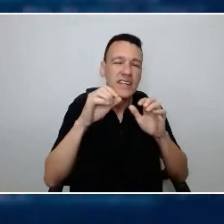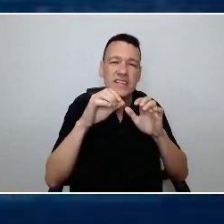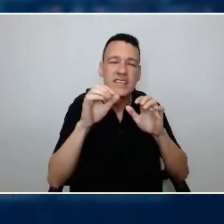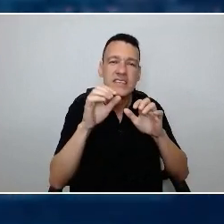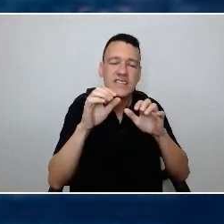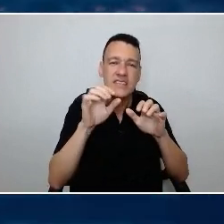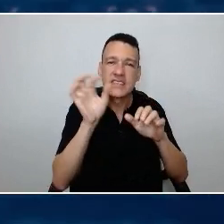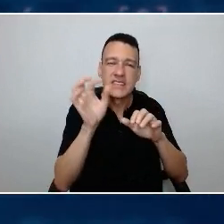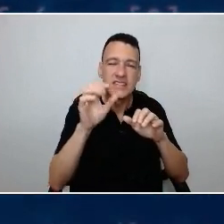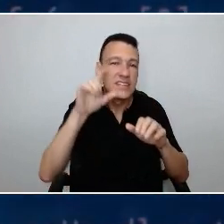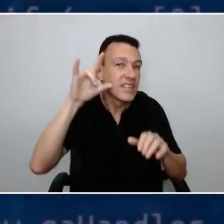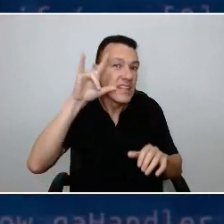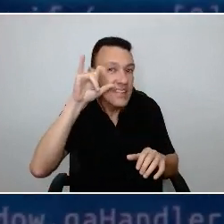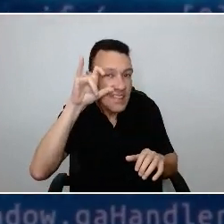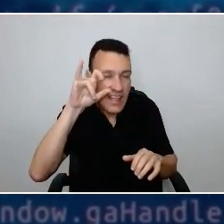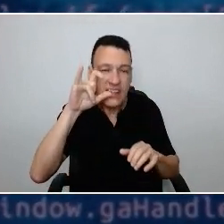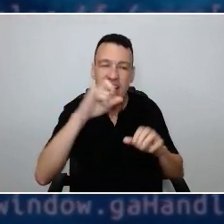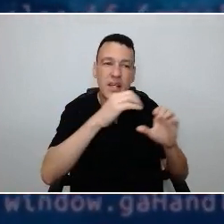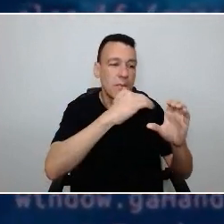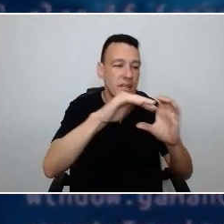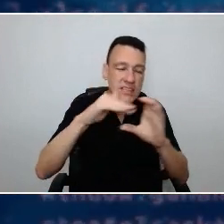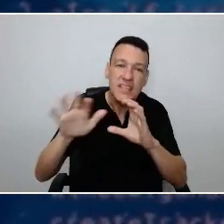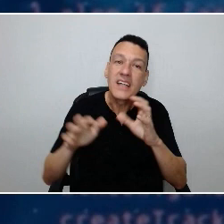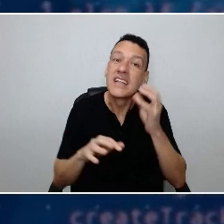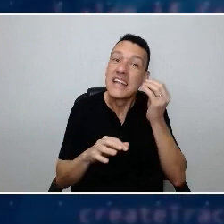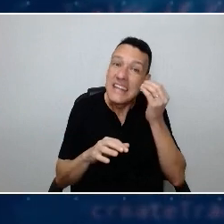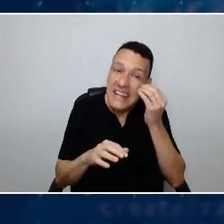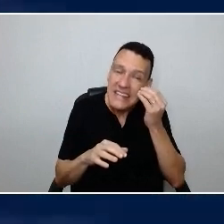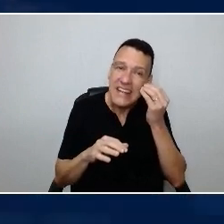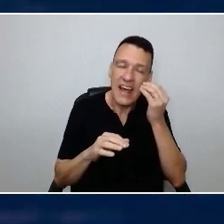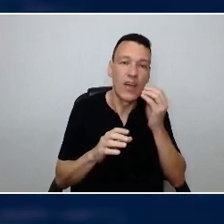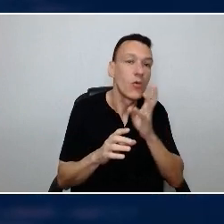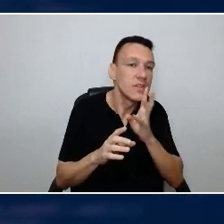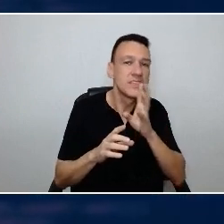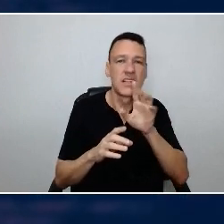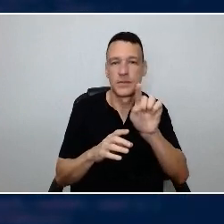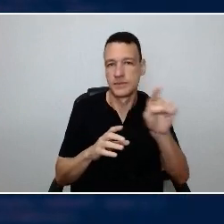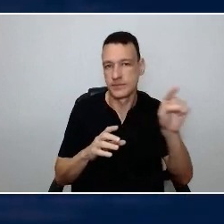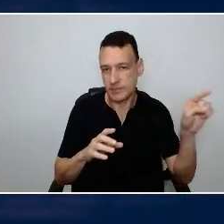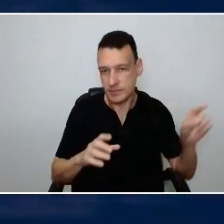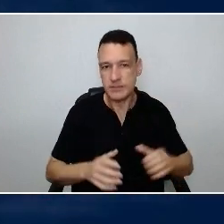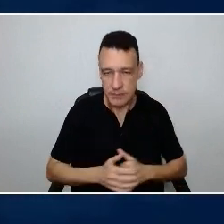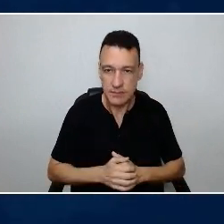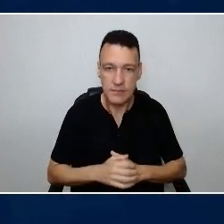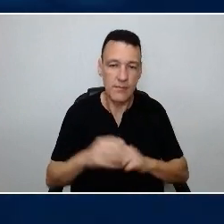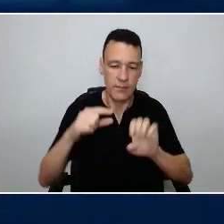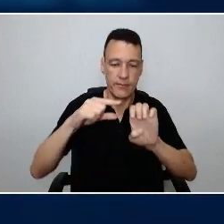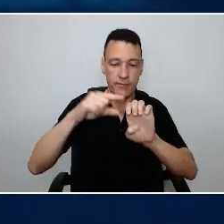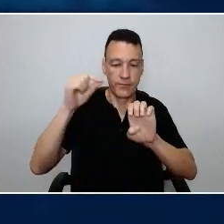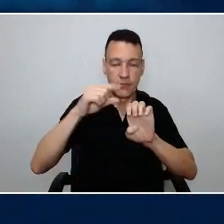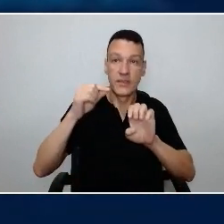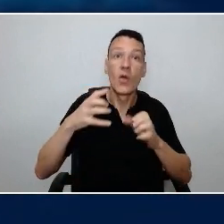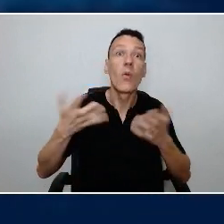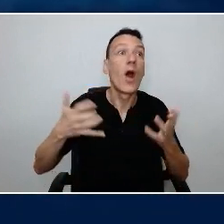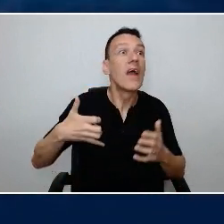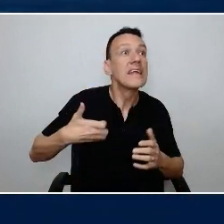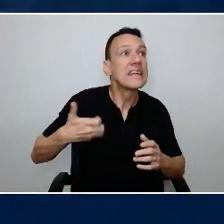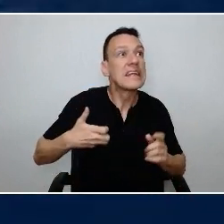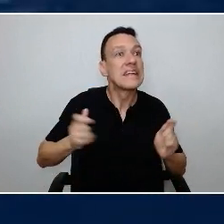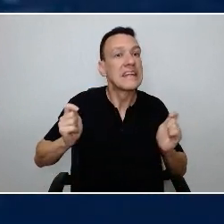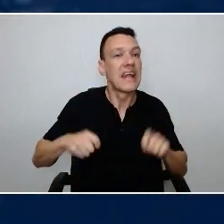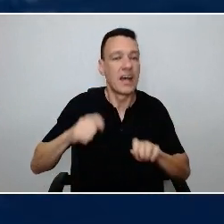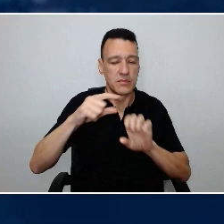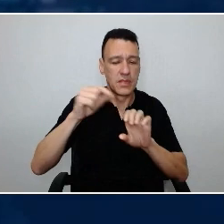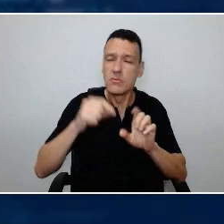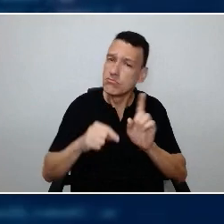pessoas e tentem conhecer elas empreender não tem idade mesmo que eu esteja falando sobre a trajetória de uma menina que começou com 12